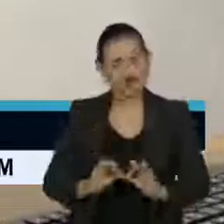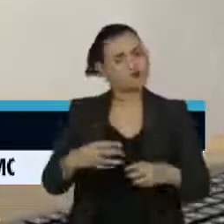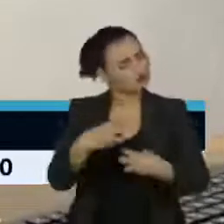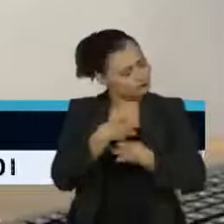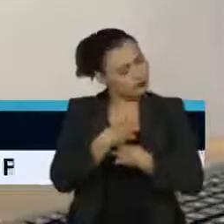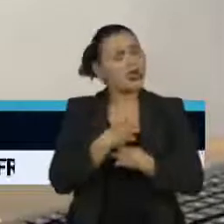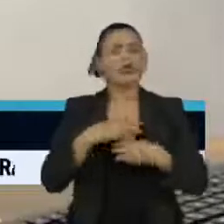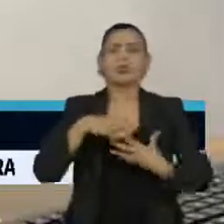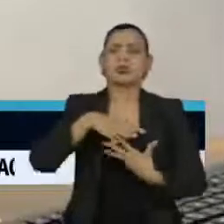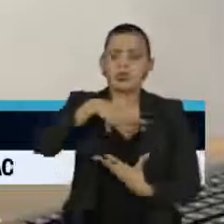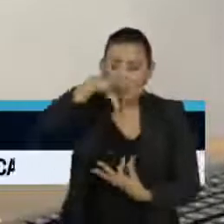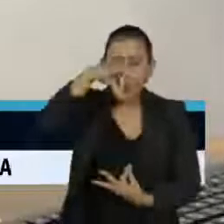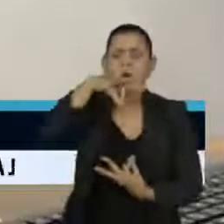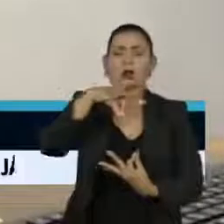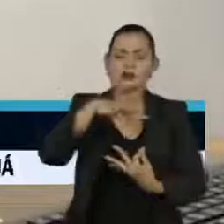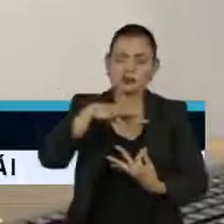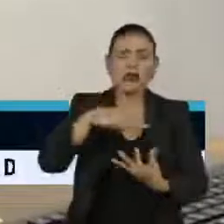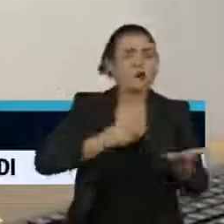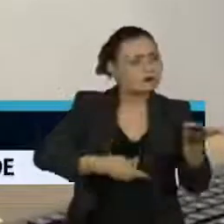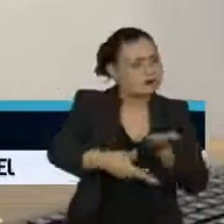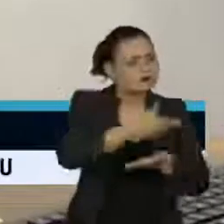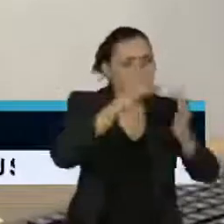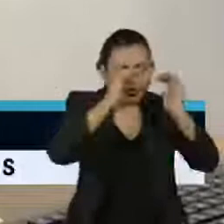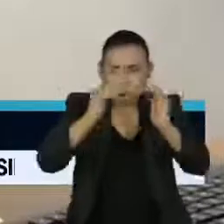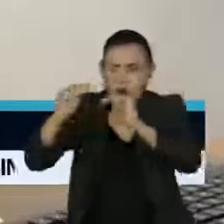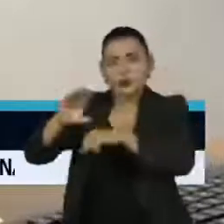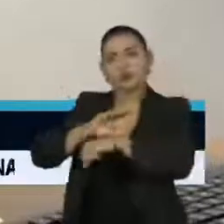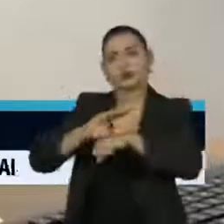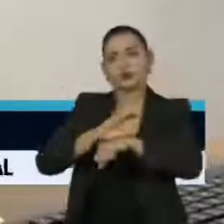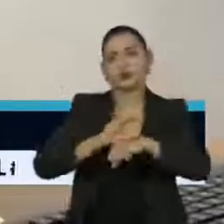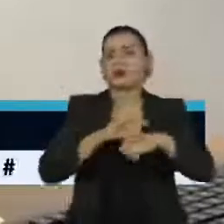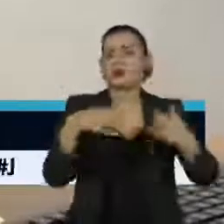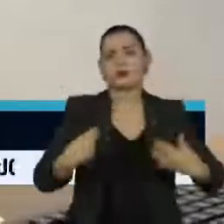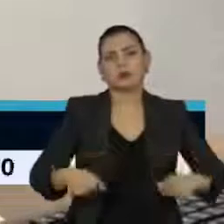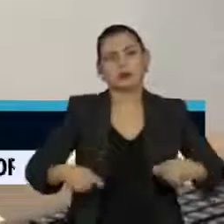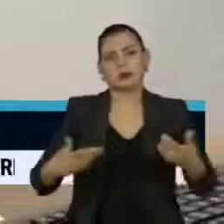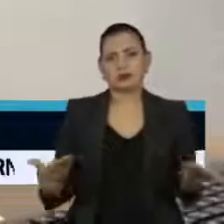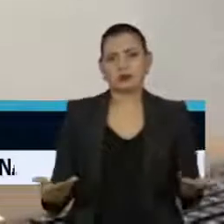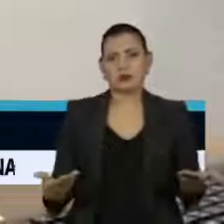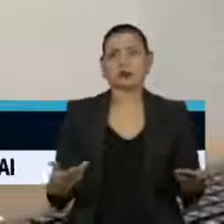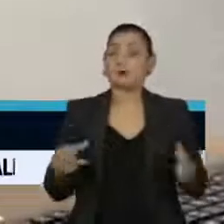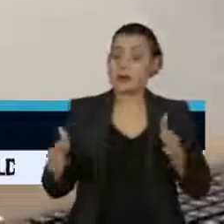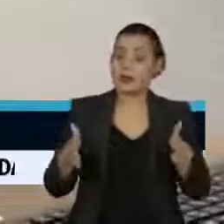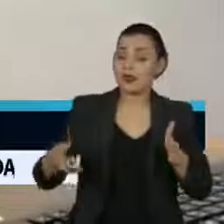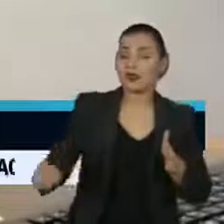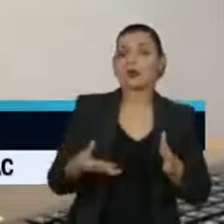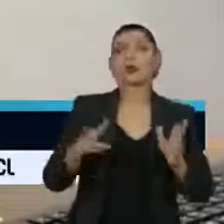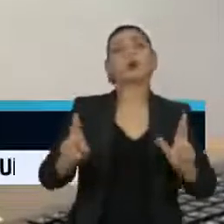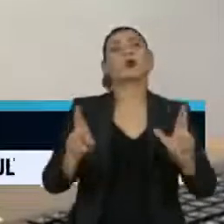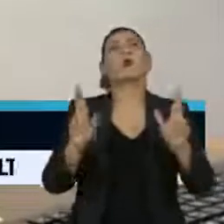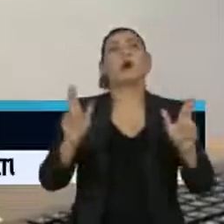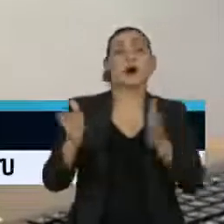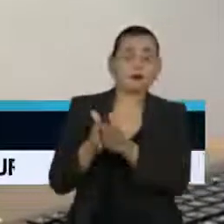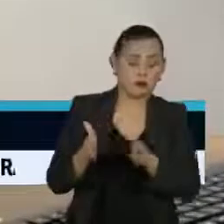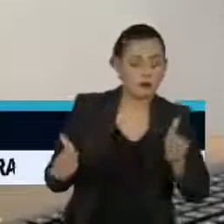o colegiado e que respeitem a Constituição. É uma nova época. Tomara que essa